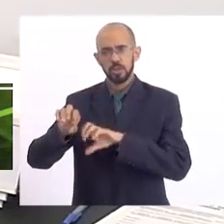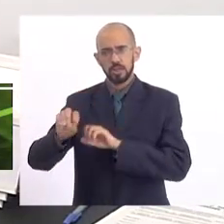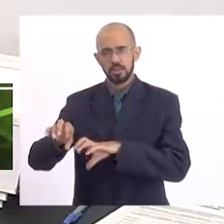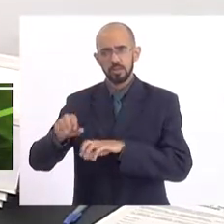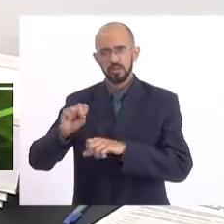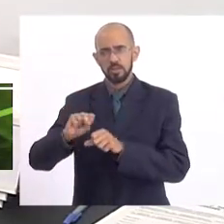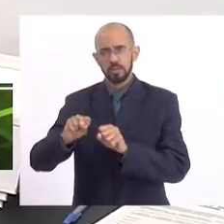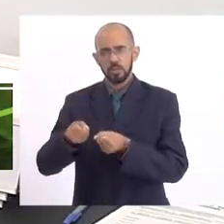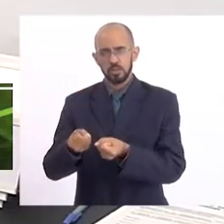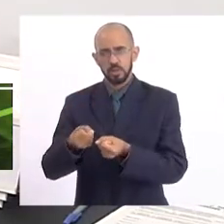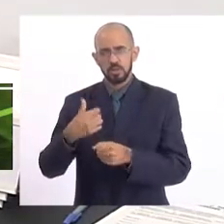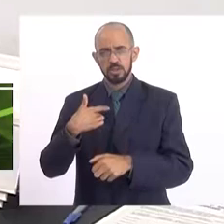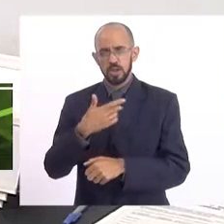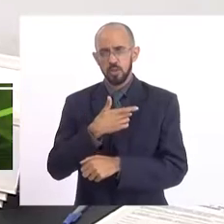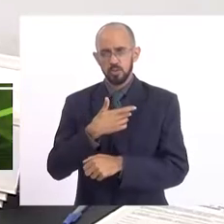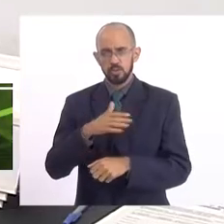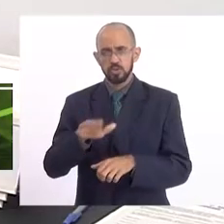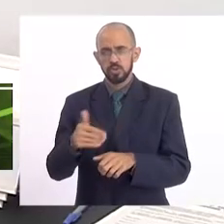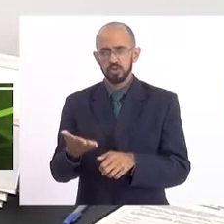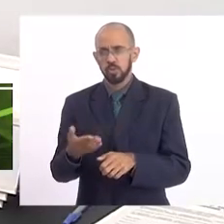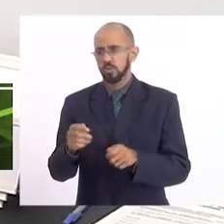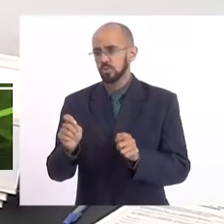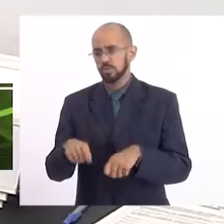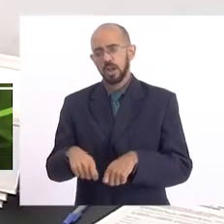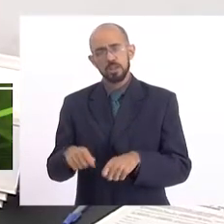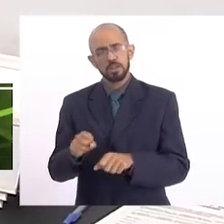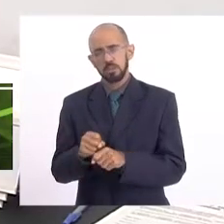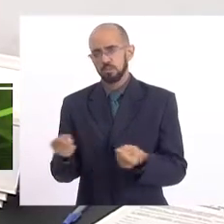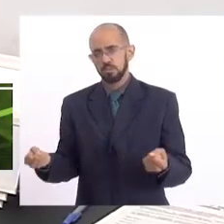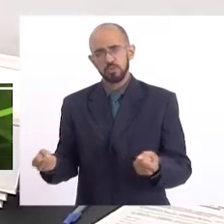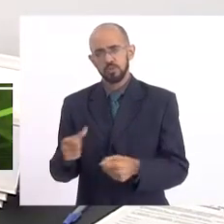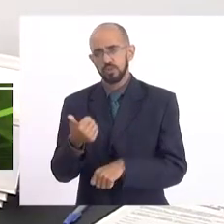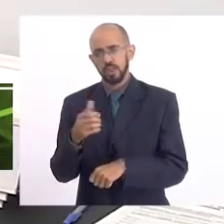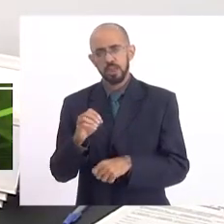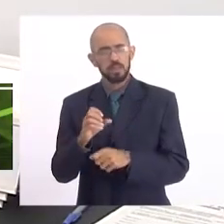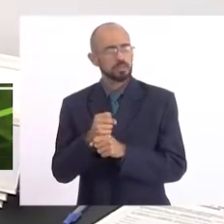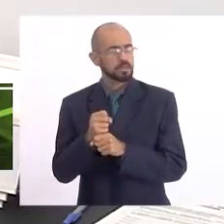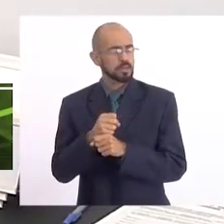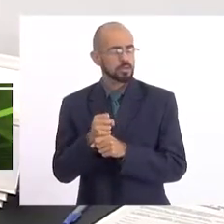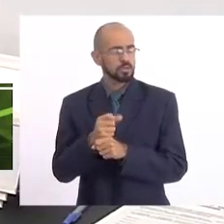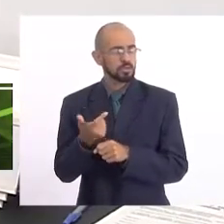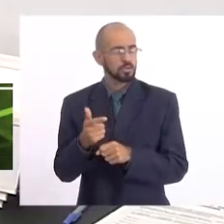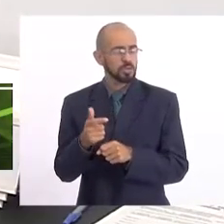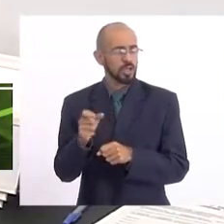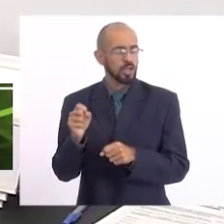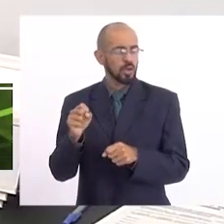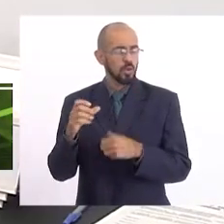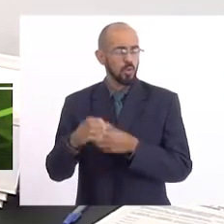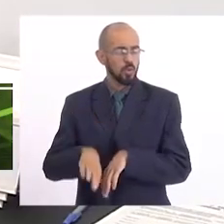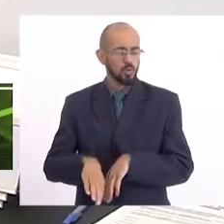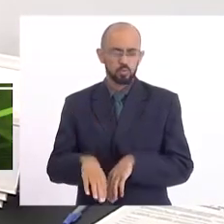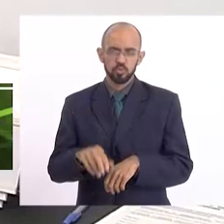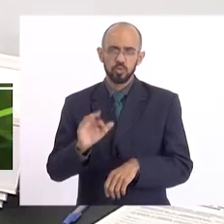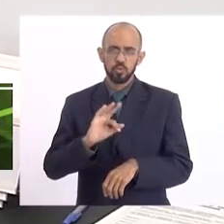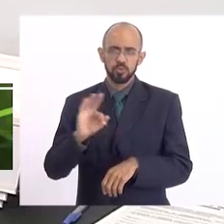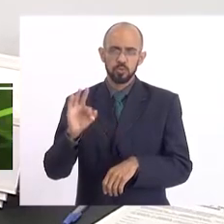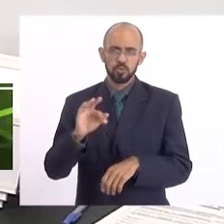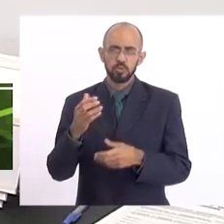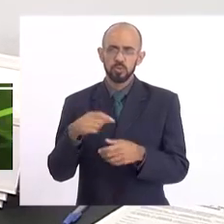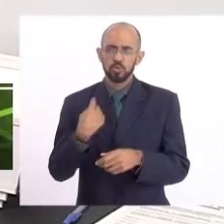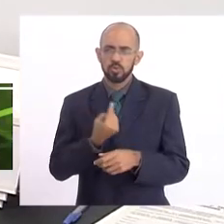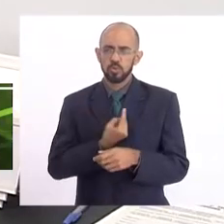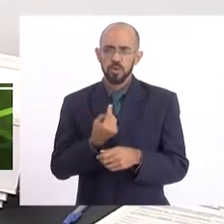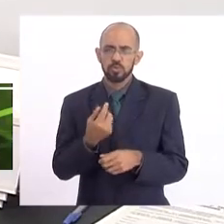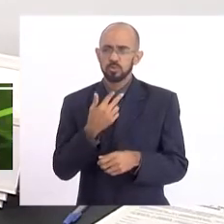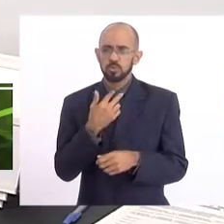saúde, né? Então, assim, a gente não poderia ficar 10 anos sem concurso público. Então, isso aí é uma coisa que, no futuro, a gente não